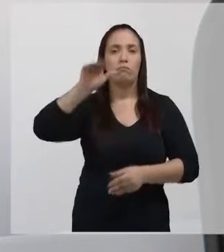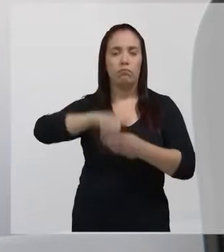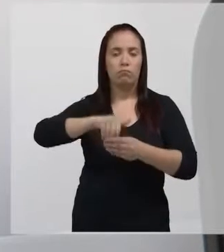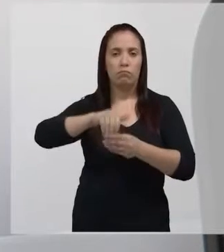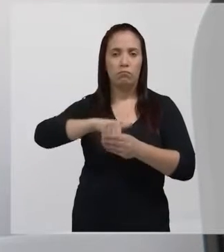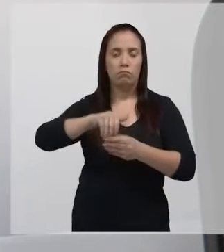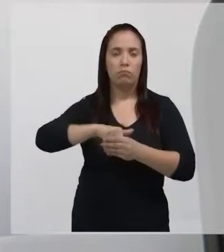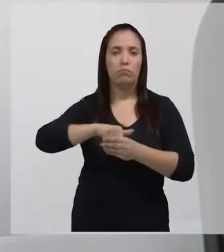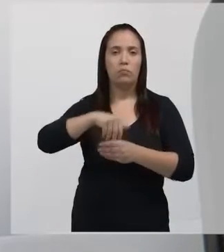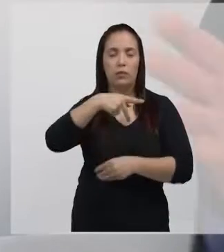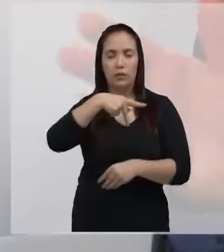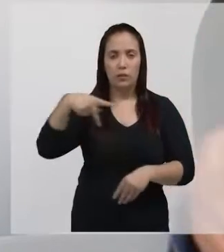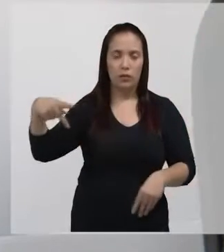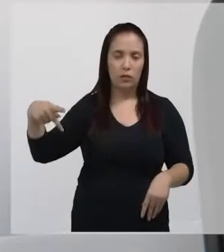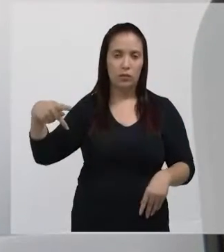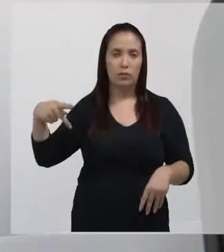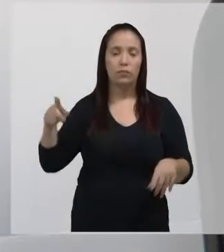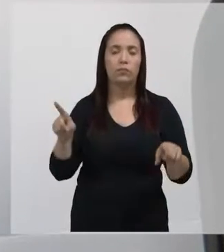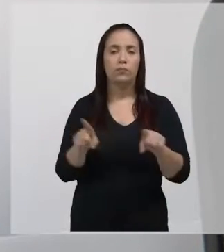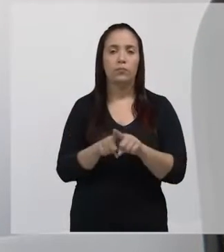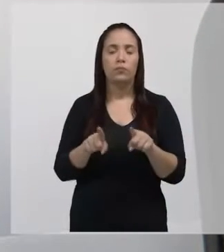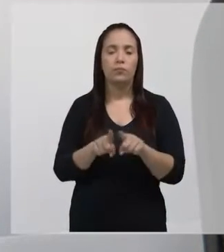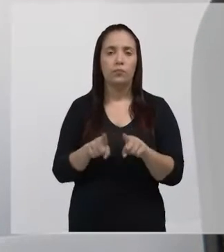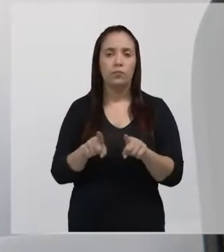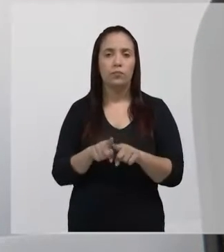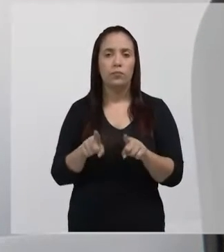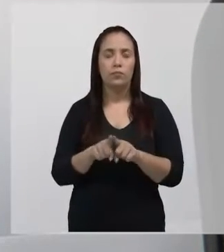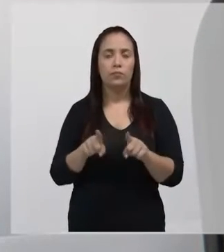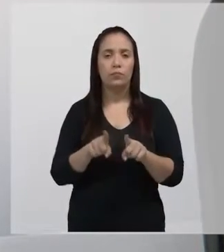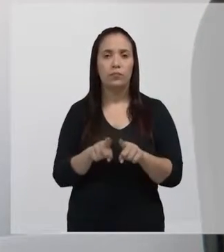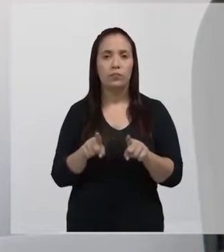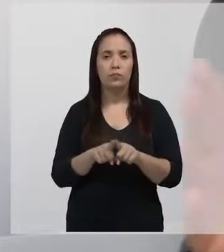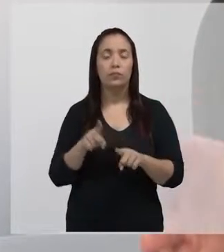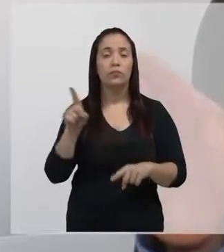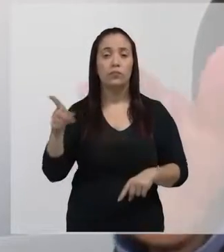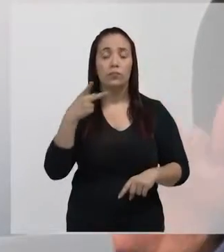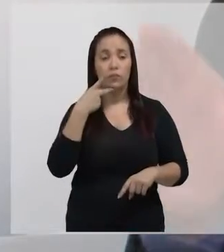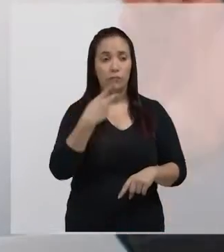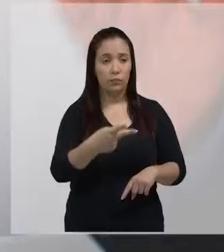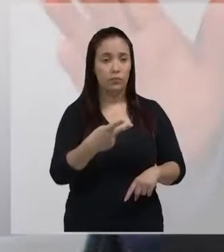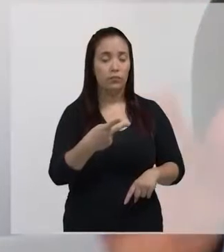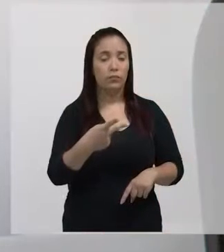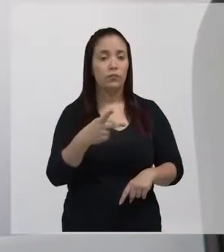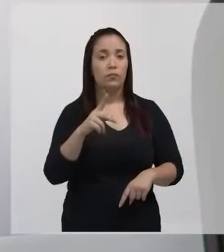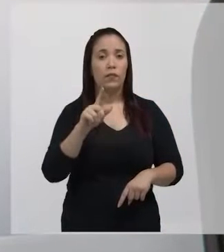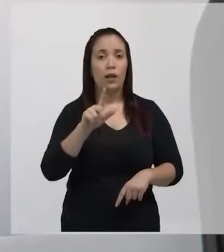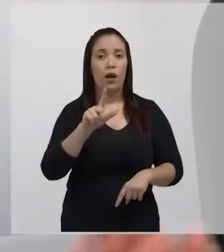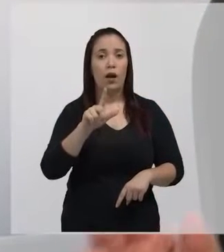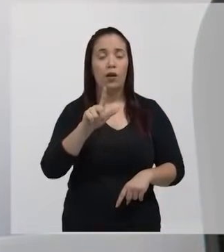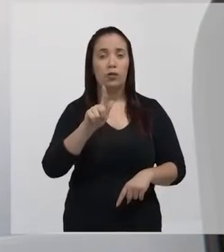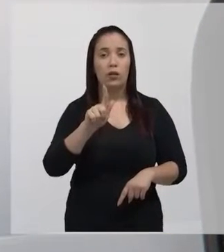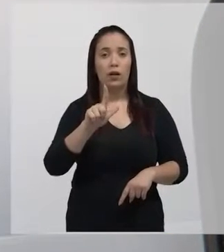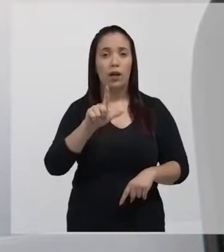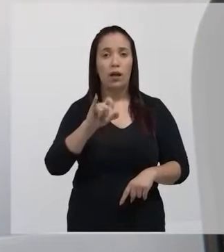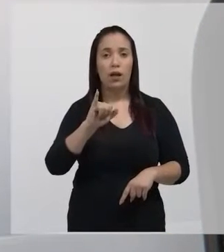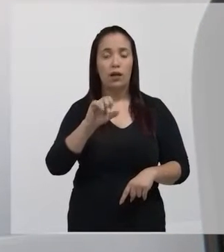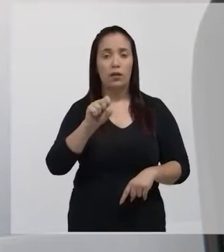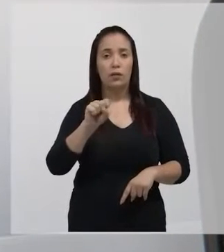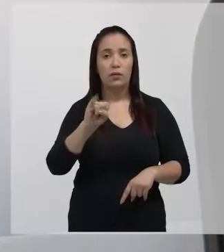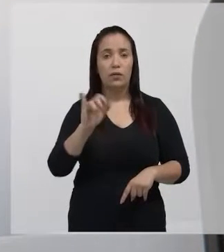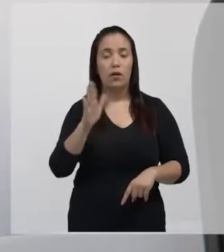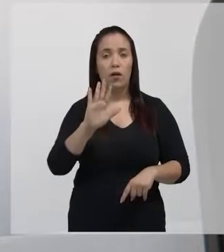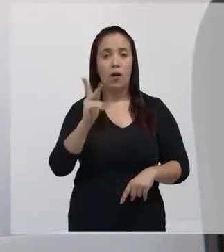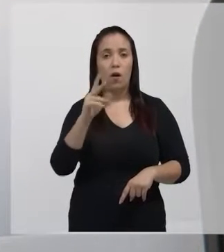plataforma política dele, e depois ele também mandou um recado dizendo, olha, a Gleice Hoffmann tem razão, não tem plano B nem plano C